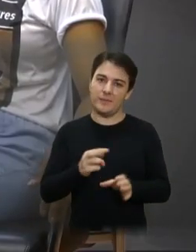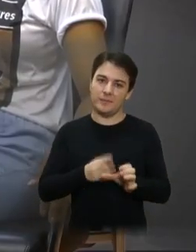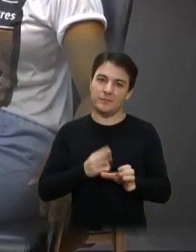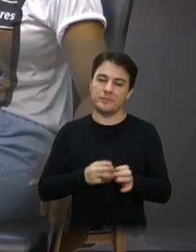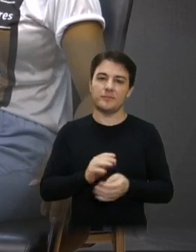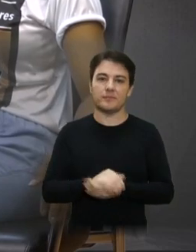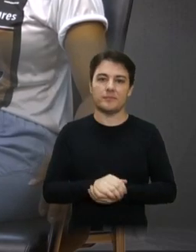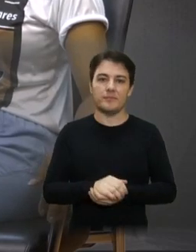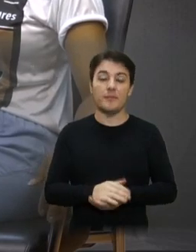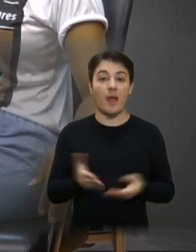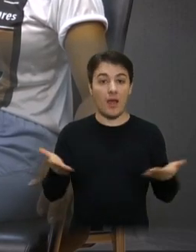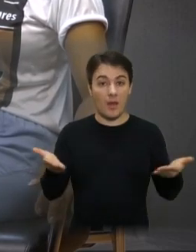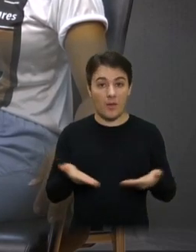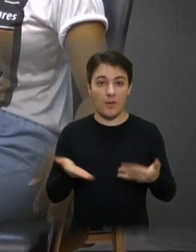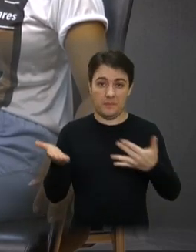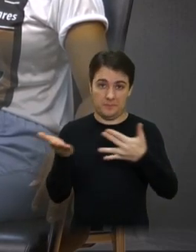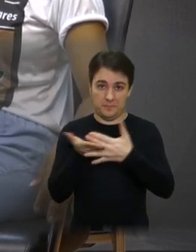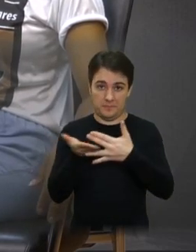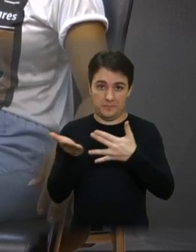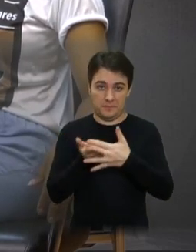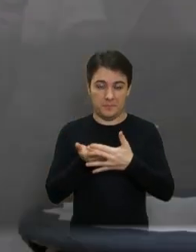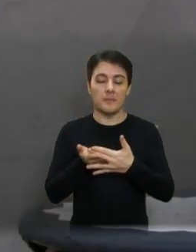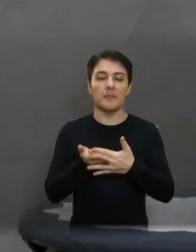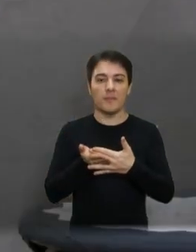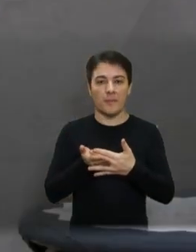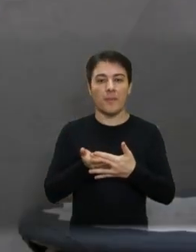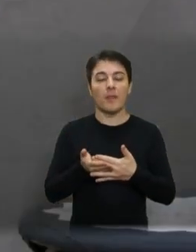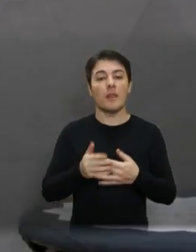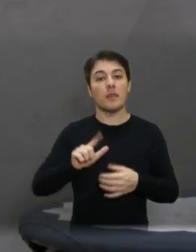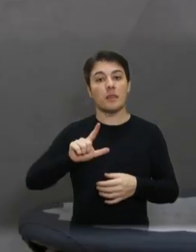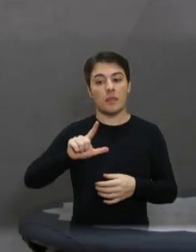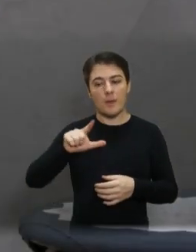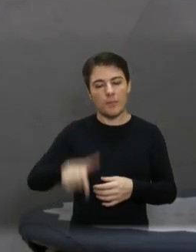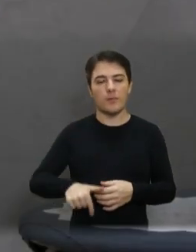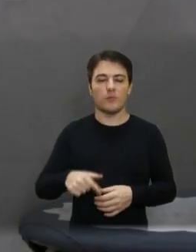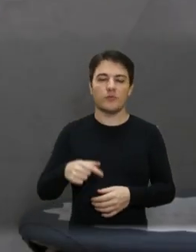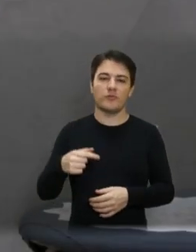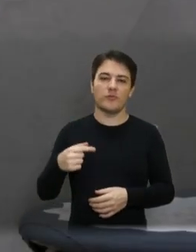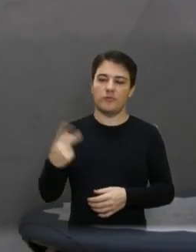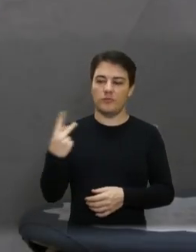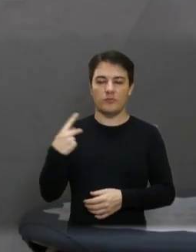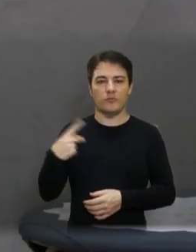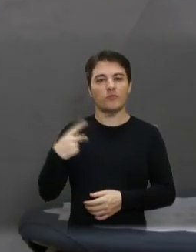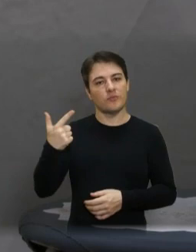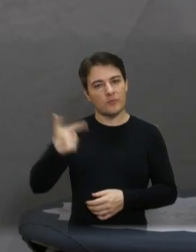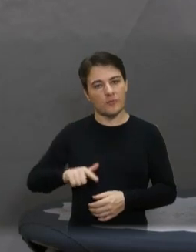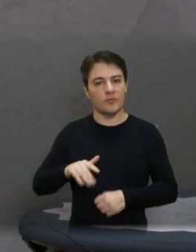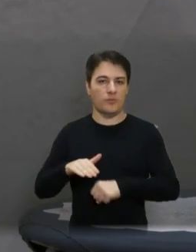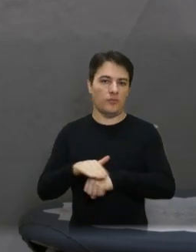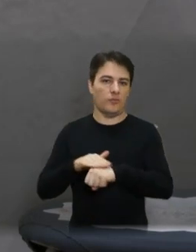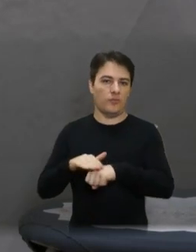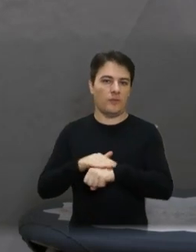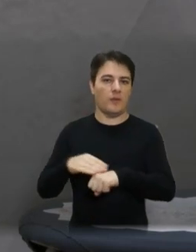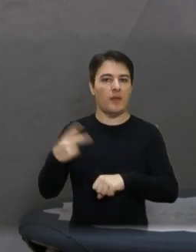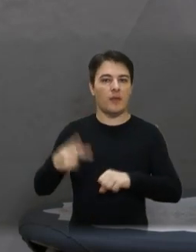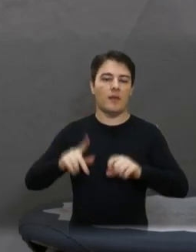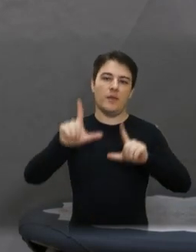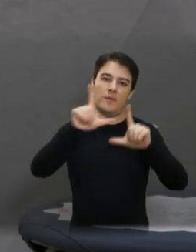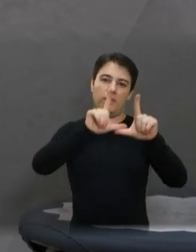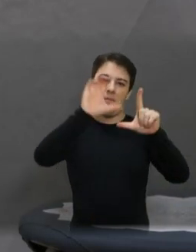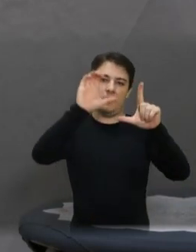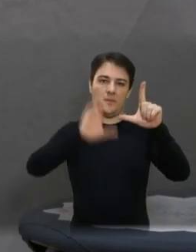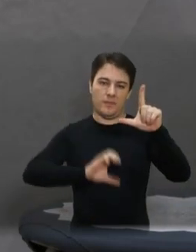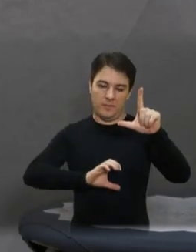vereadora Vamos fazer uma pausa na na a Elsa Vamos para o intervalo na sequência Nós voltamos com esta edição do programa